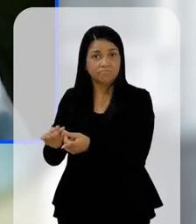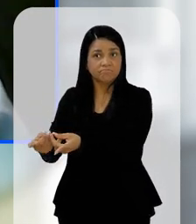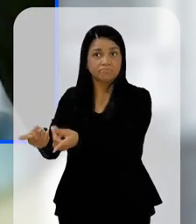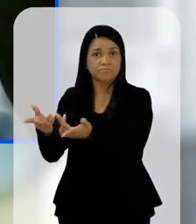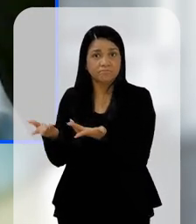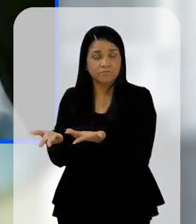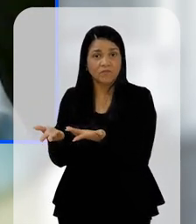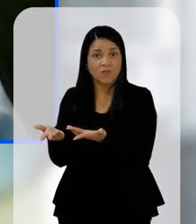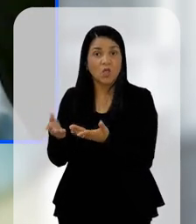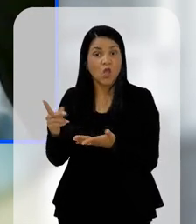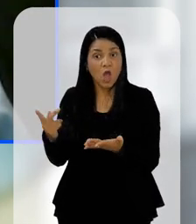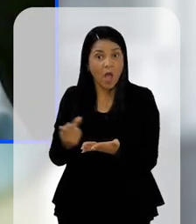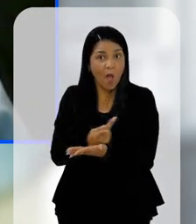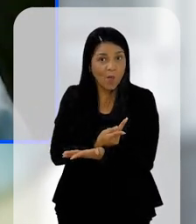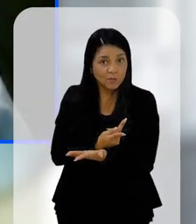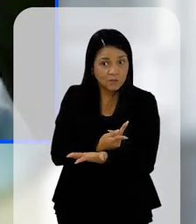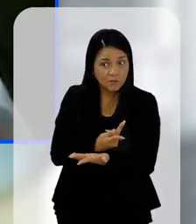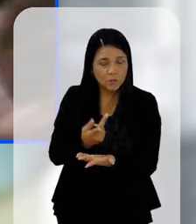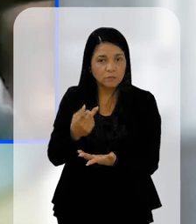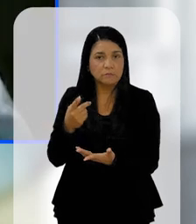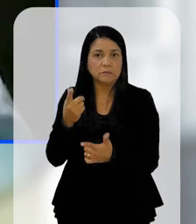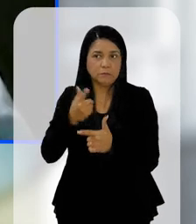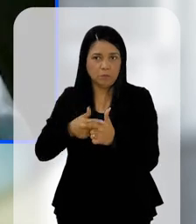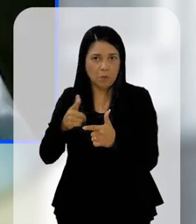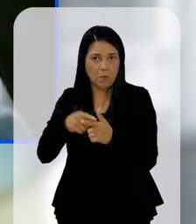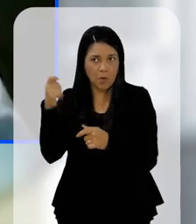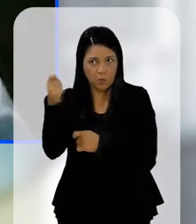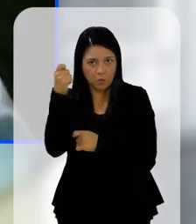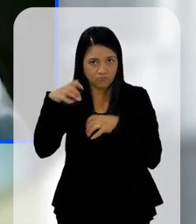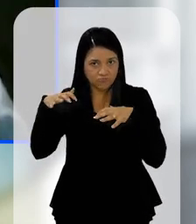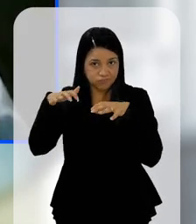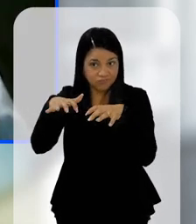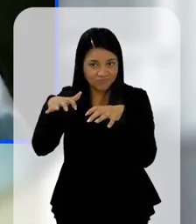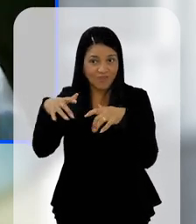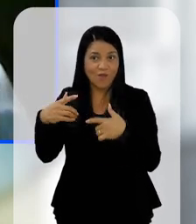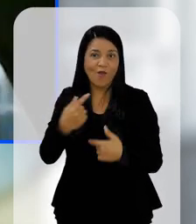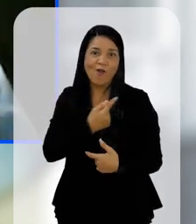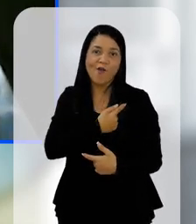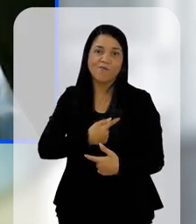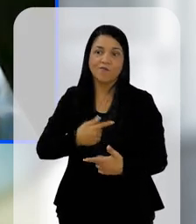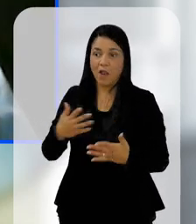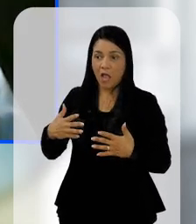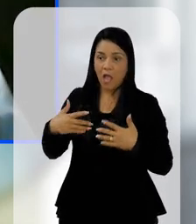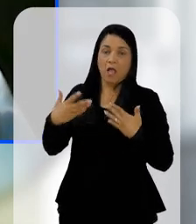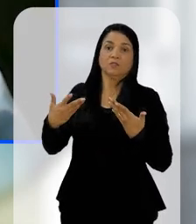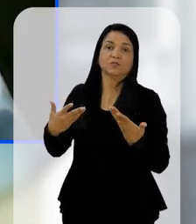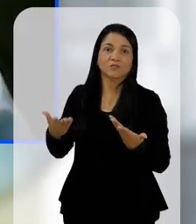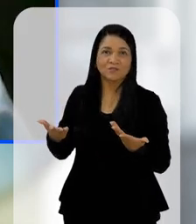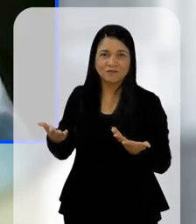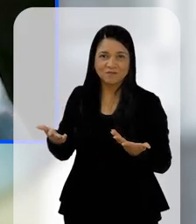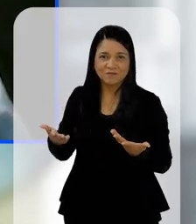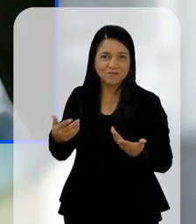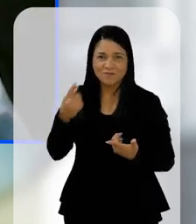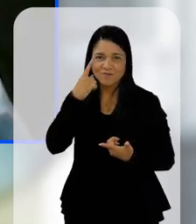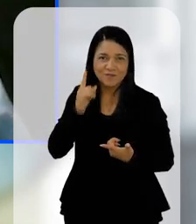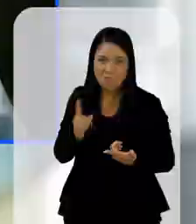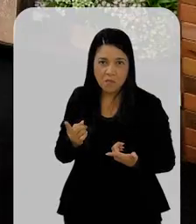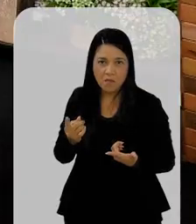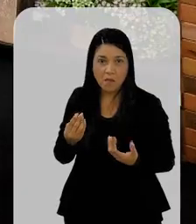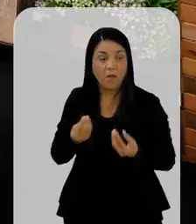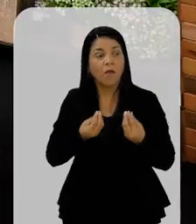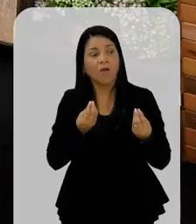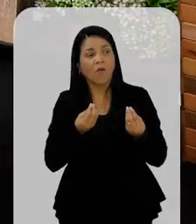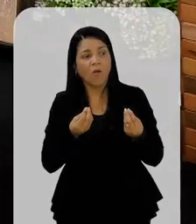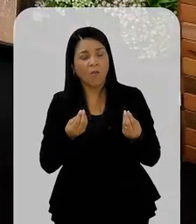isso tudo, o governador diz que foi surpreendido. Mas surpreendido como? E diz que também